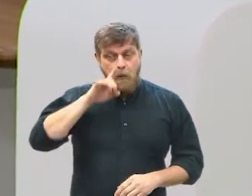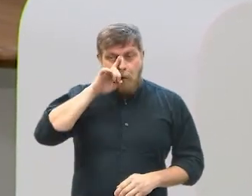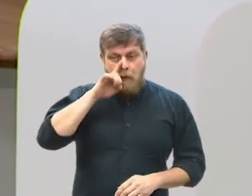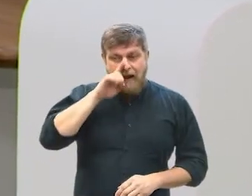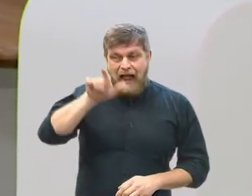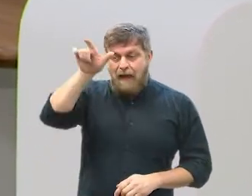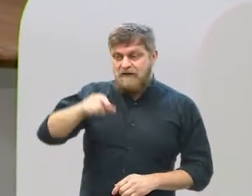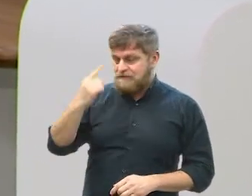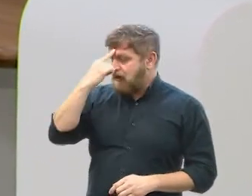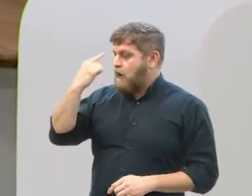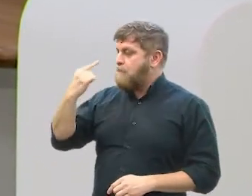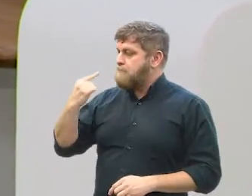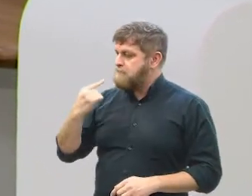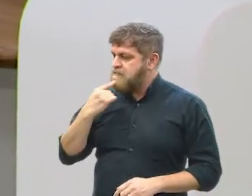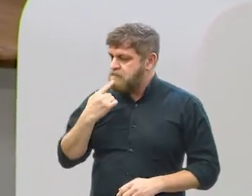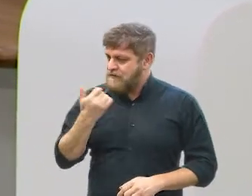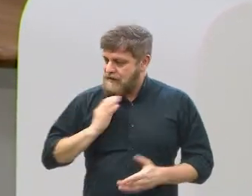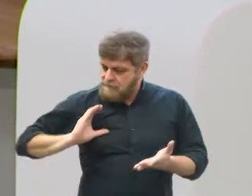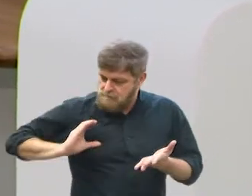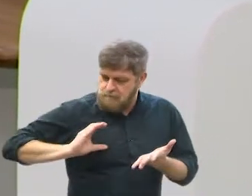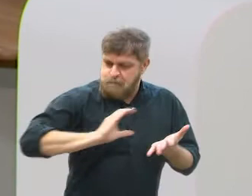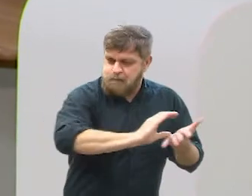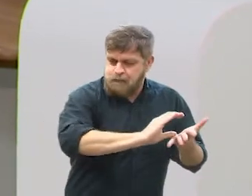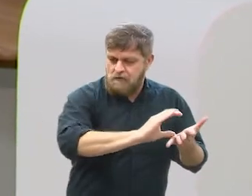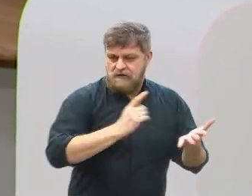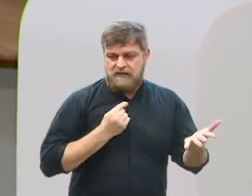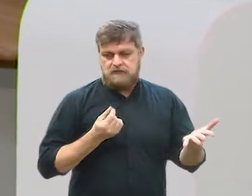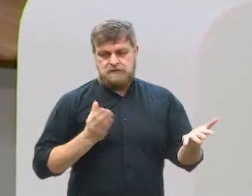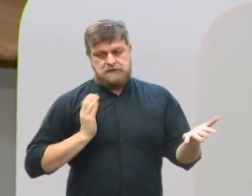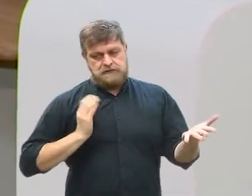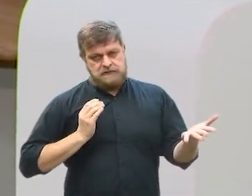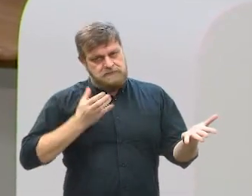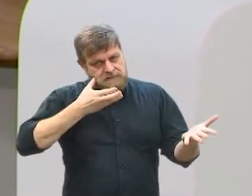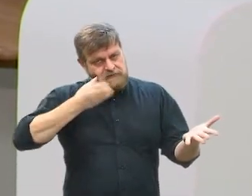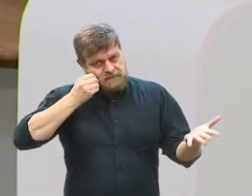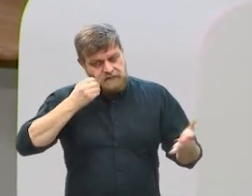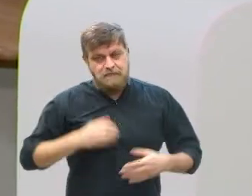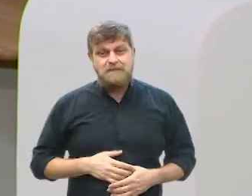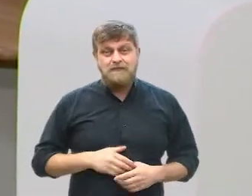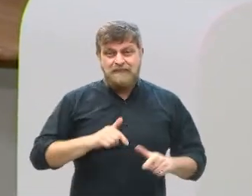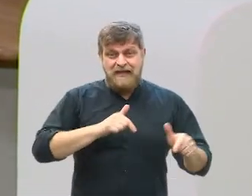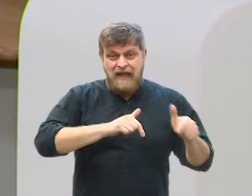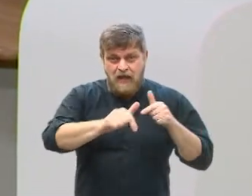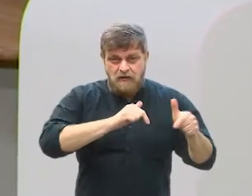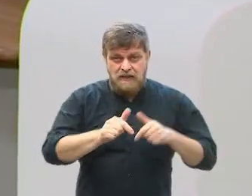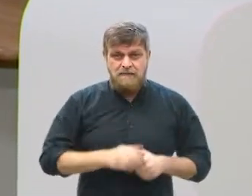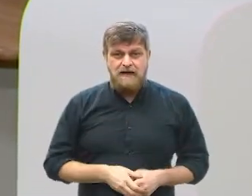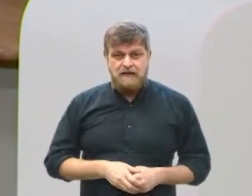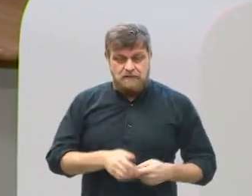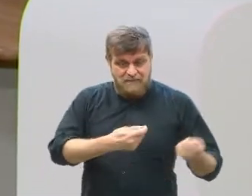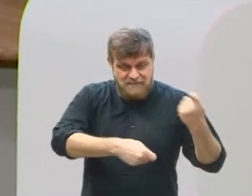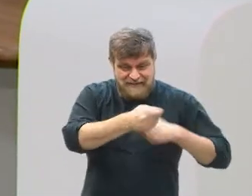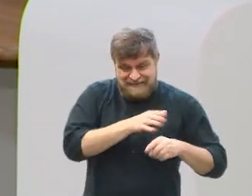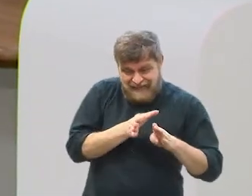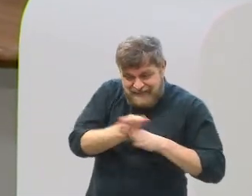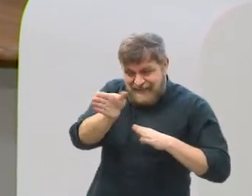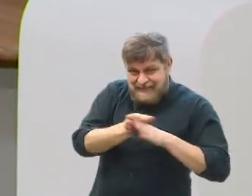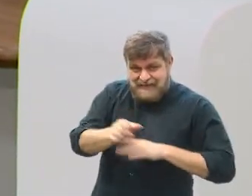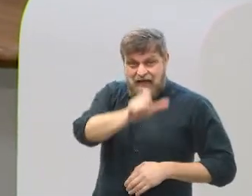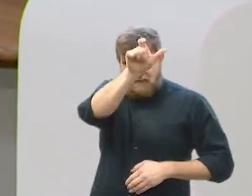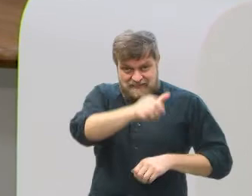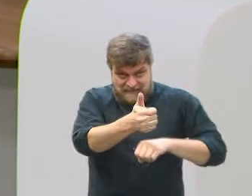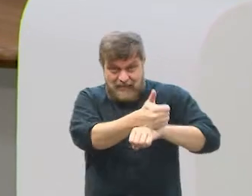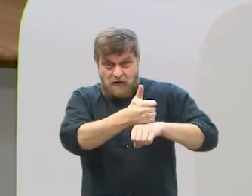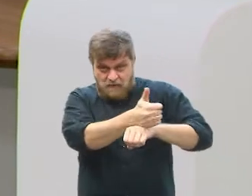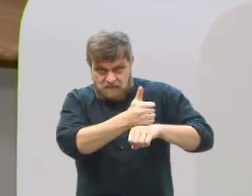perfil mais arrojado. Aliás, isso faz parte, né, do trabalho do consultor financeiro. Ele é especialista